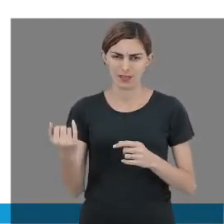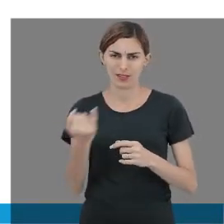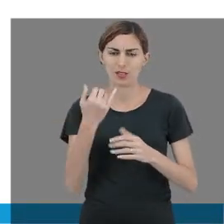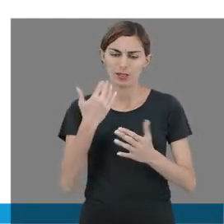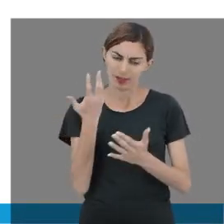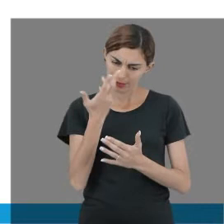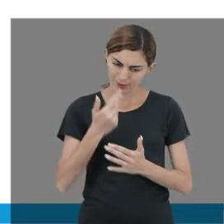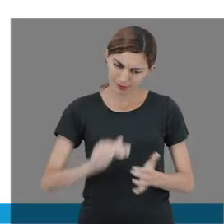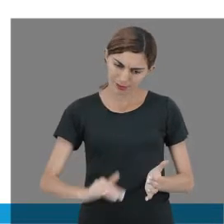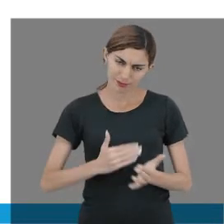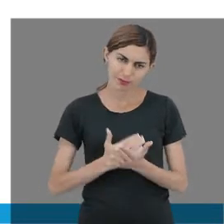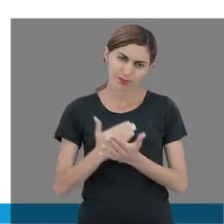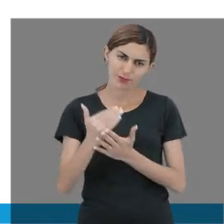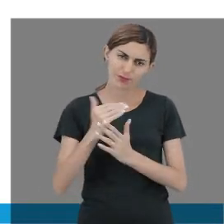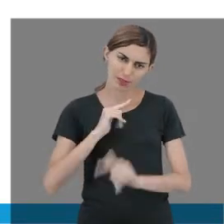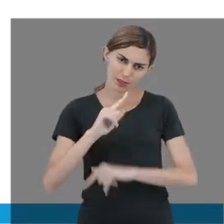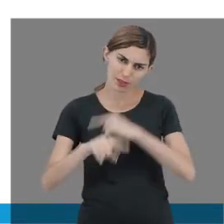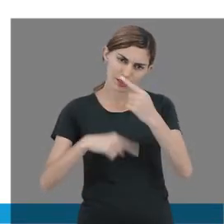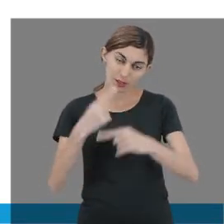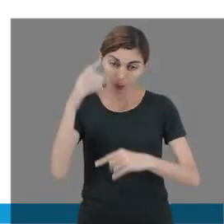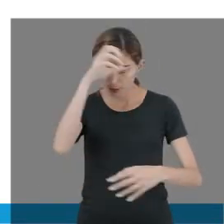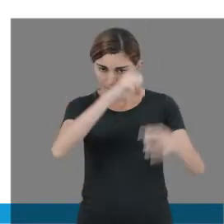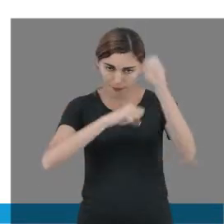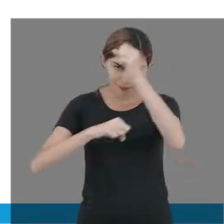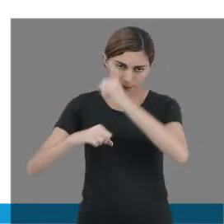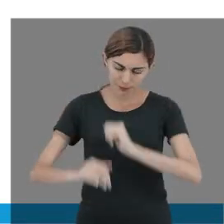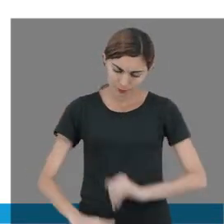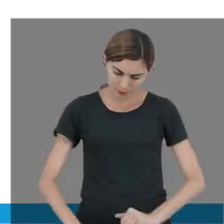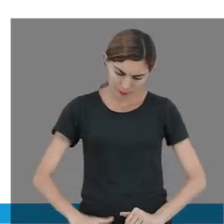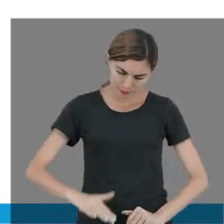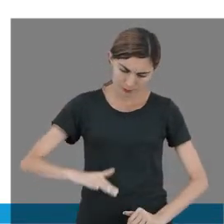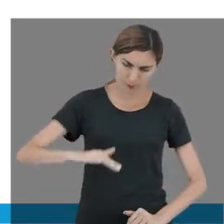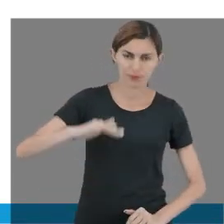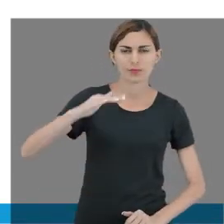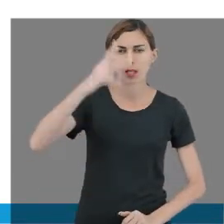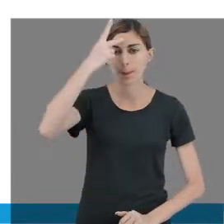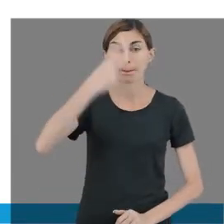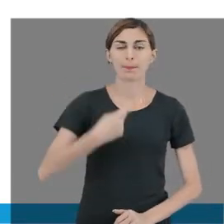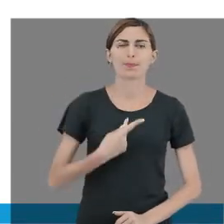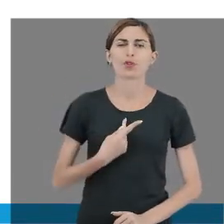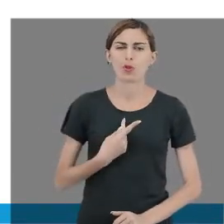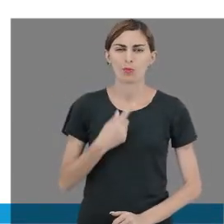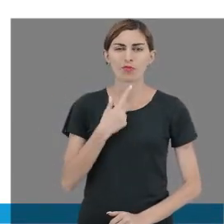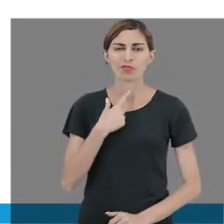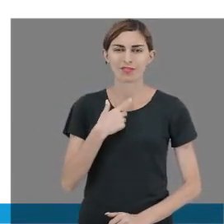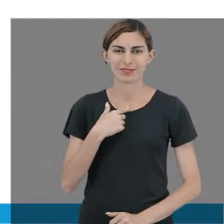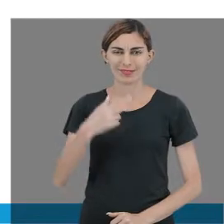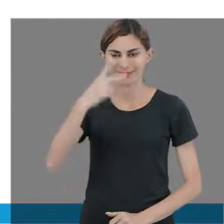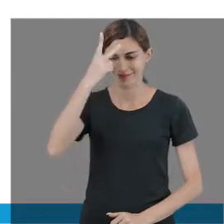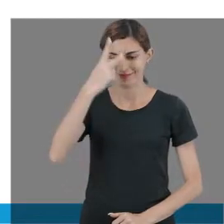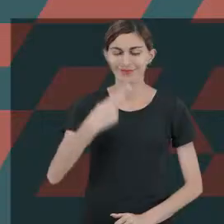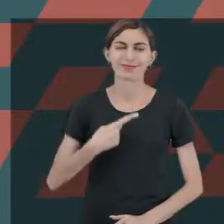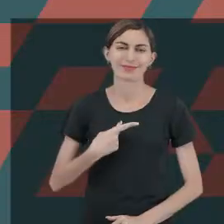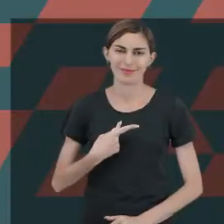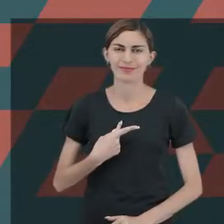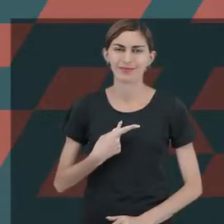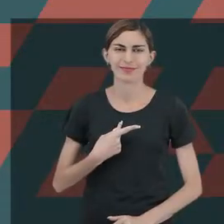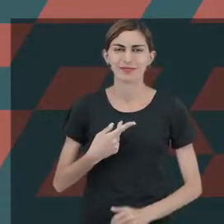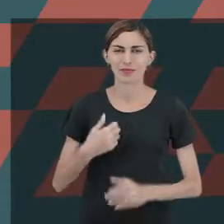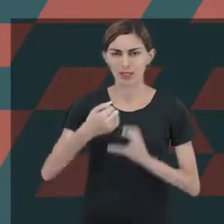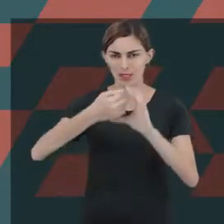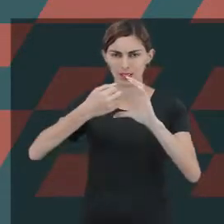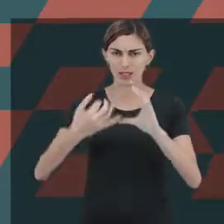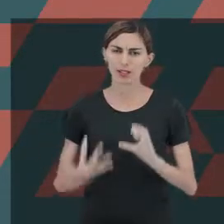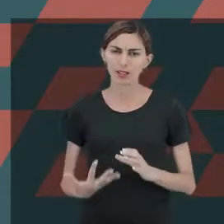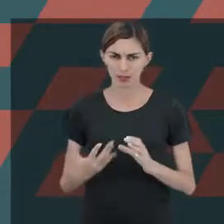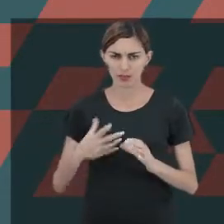e depois, quando a criança vai tendo um aprendizado, isso começa a ser voluntário. Então a criança na fase inicial tem muito reflexo. E uma característica desses pacientes